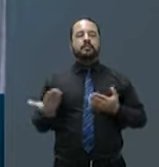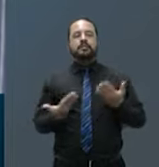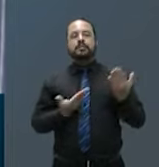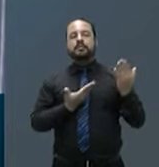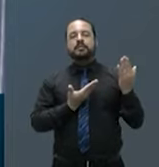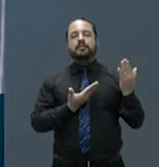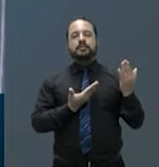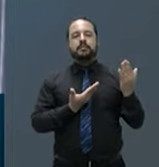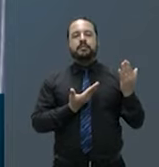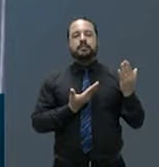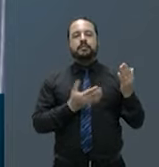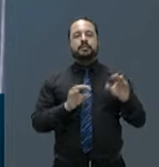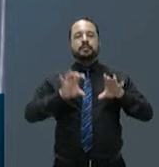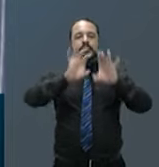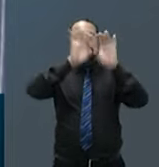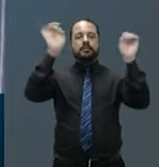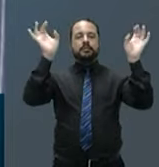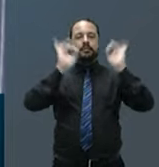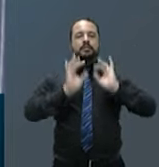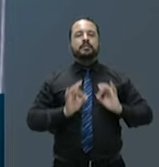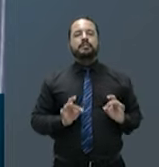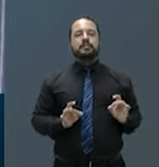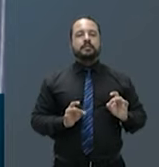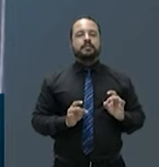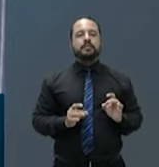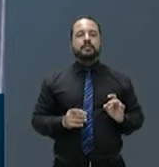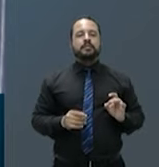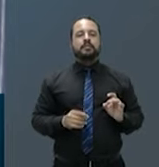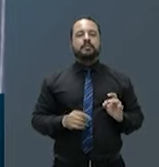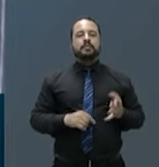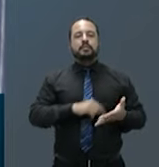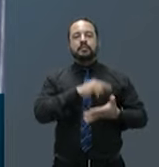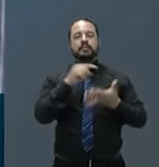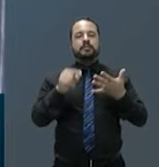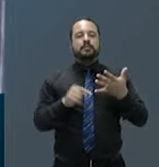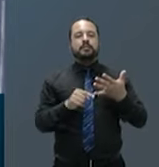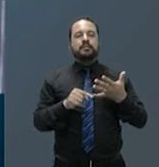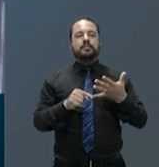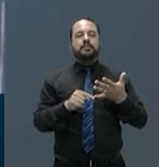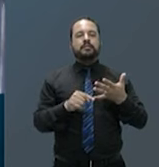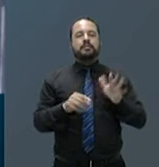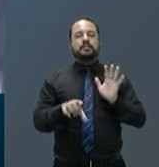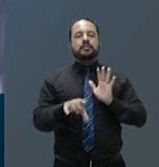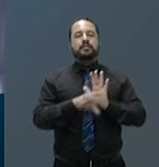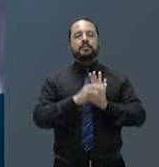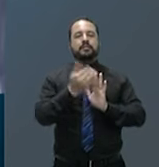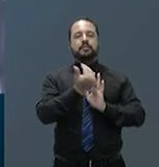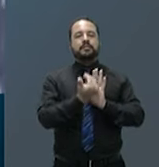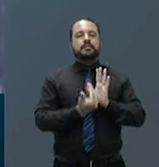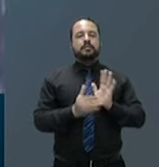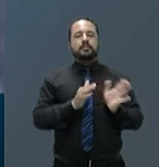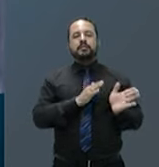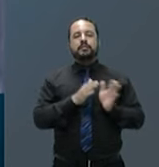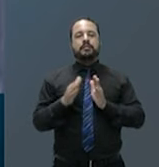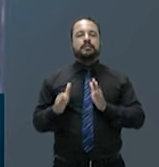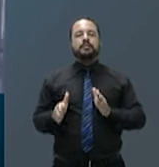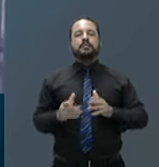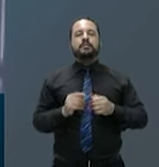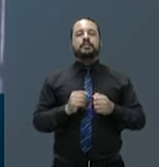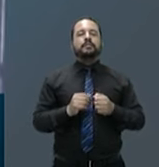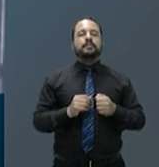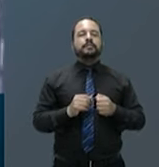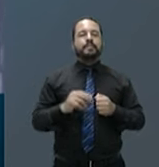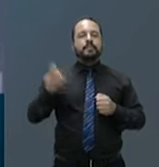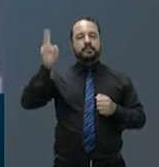1.813.684 da Corte Especial e a sua respectiva questão de ordem, inicialmente limitada à segunda-feira